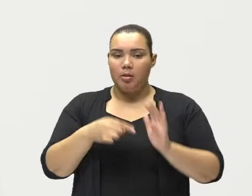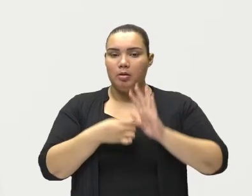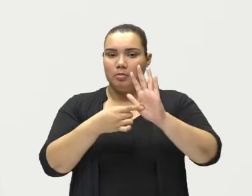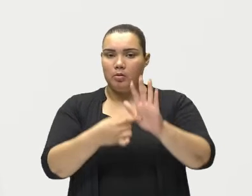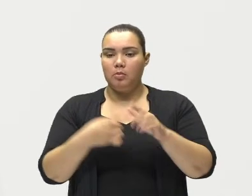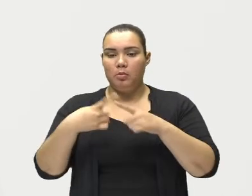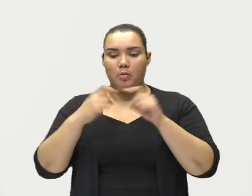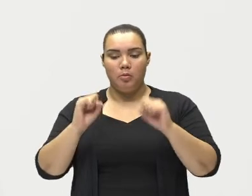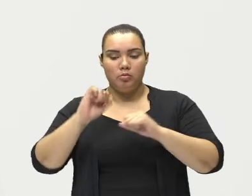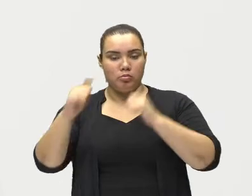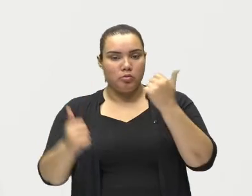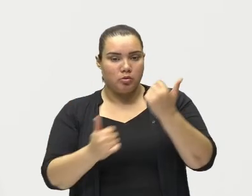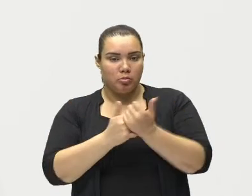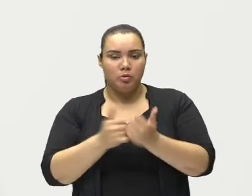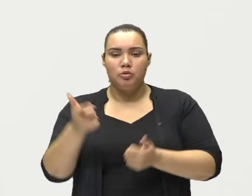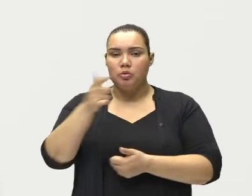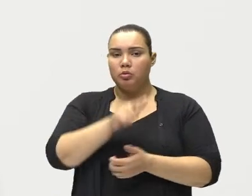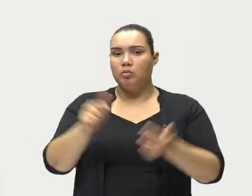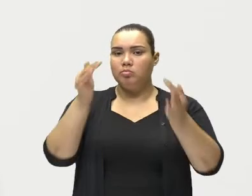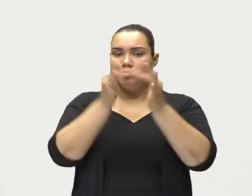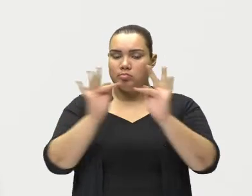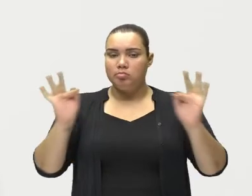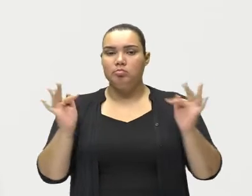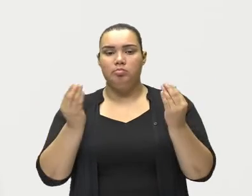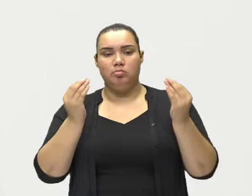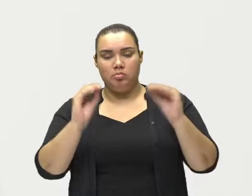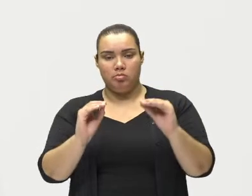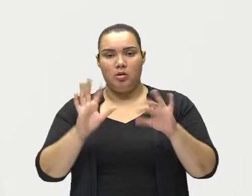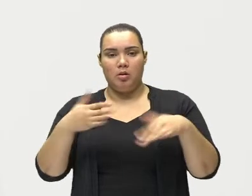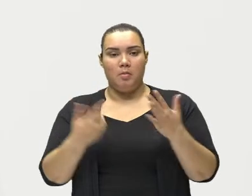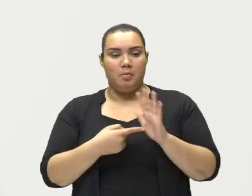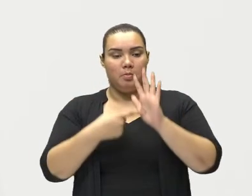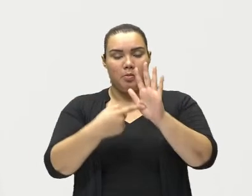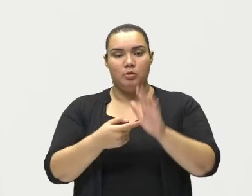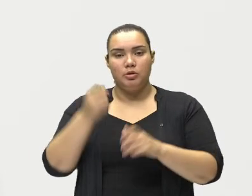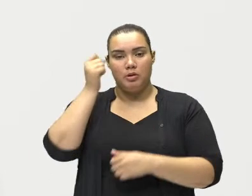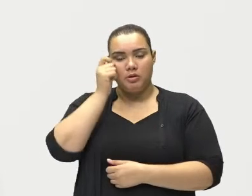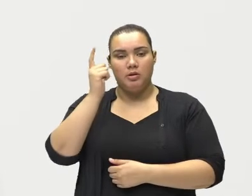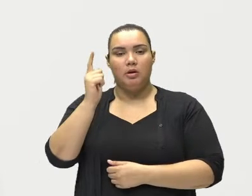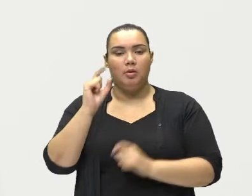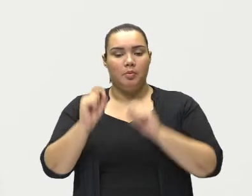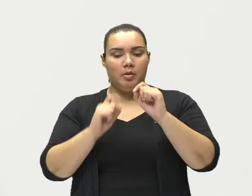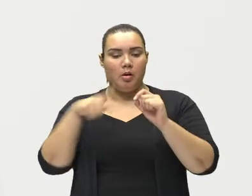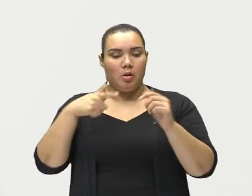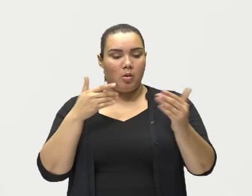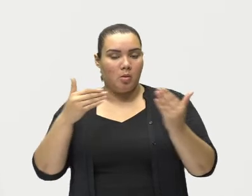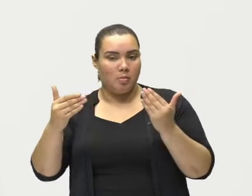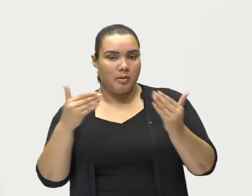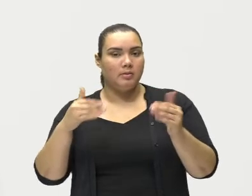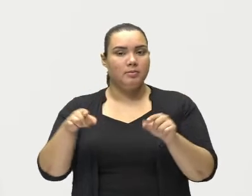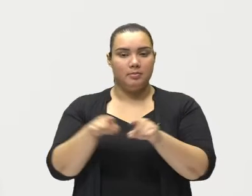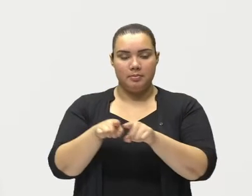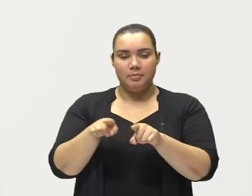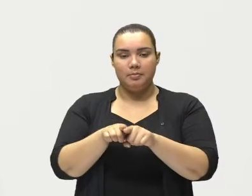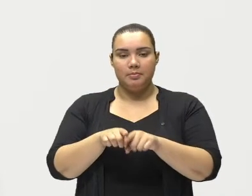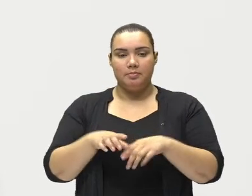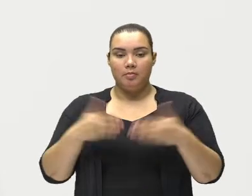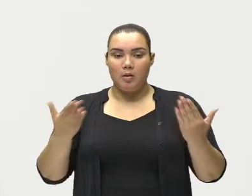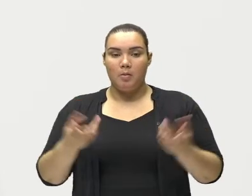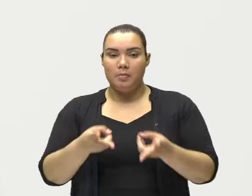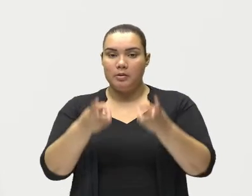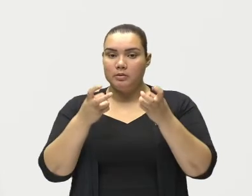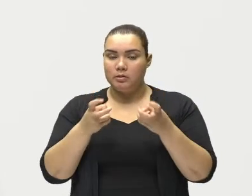poderia substituir, refazer essa frase aí e ele ia trazer essa ideia de comparação também. Então, notem